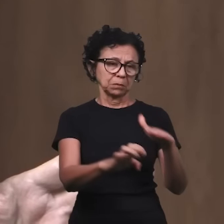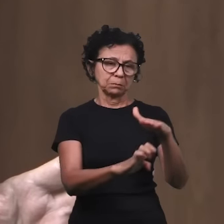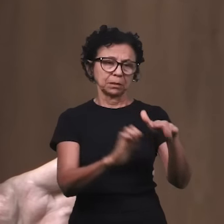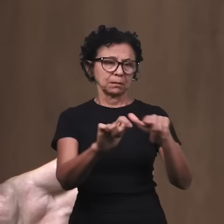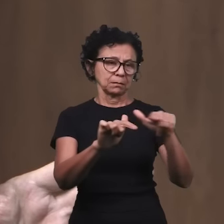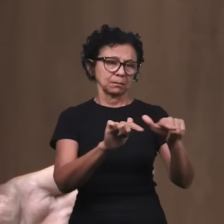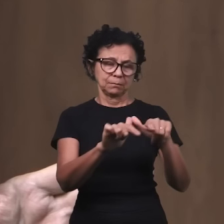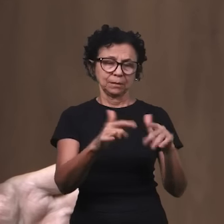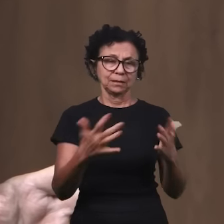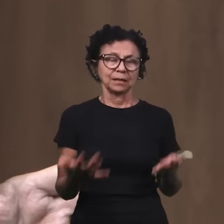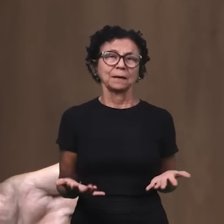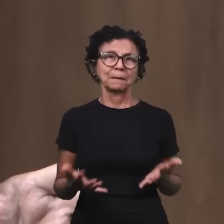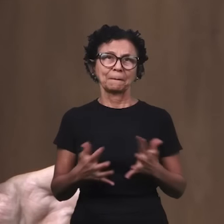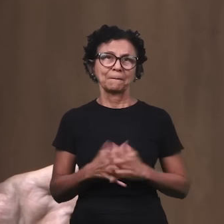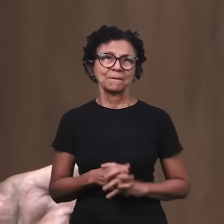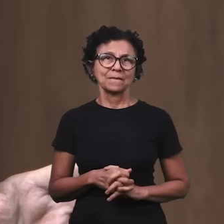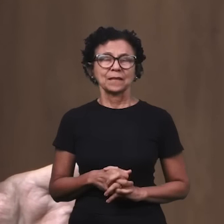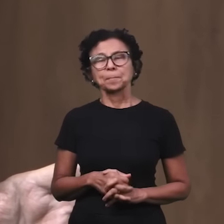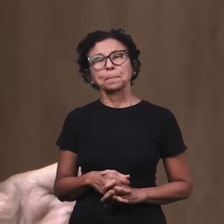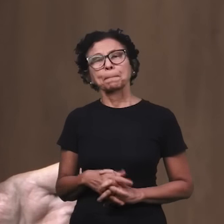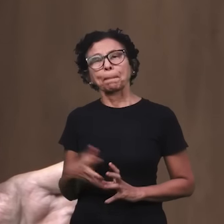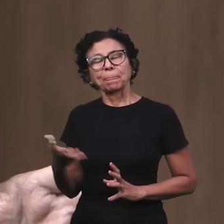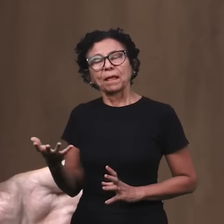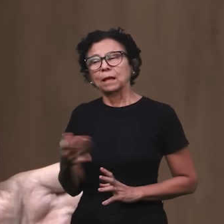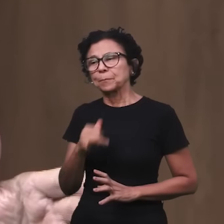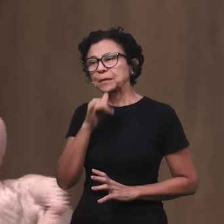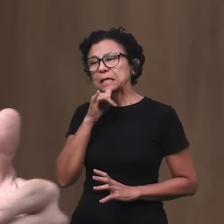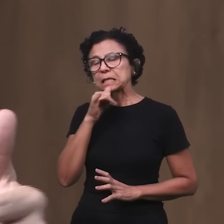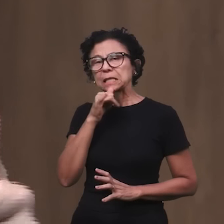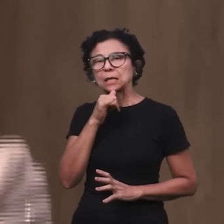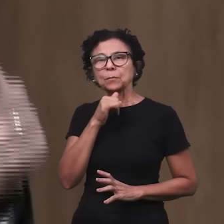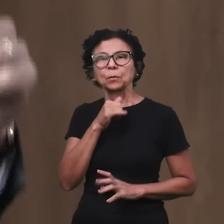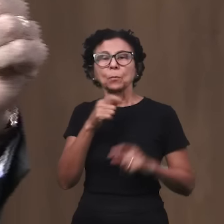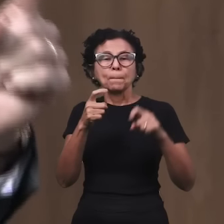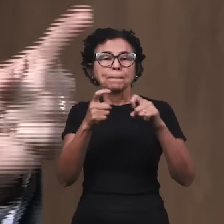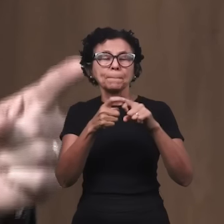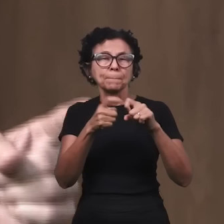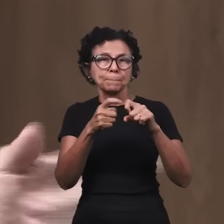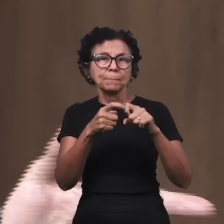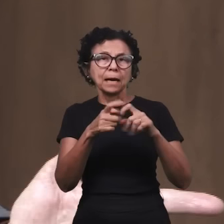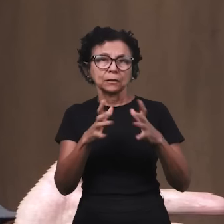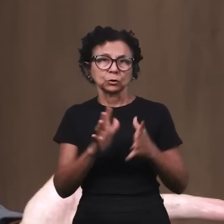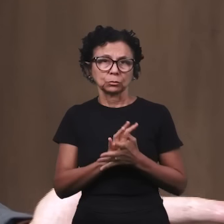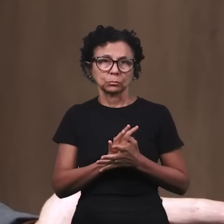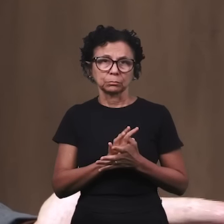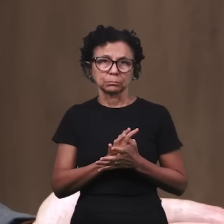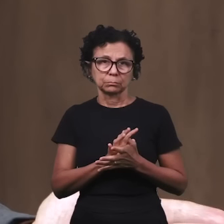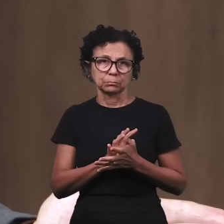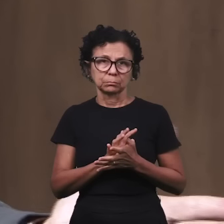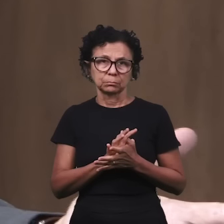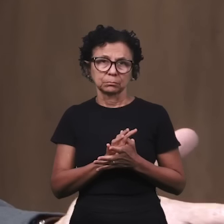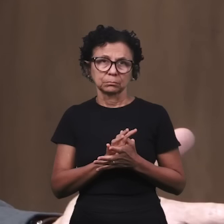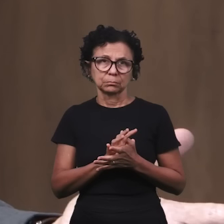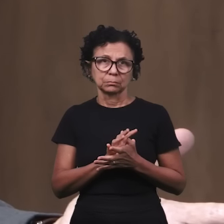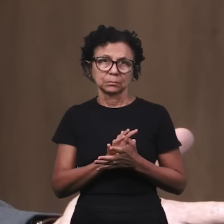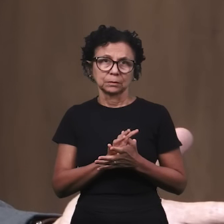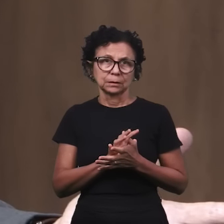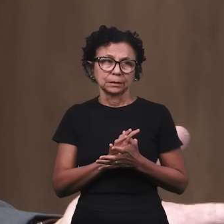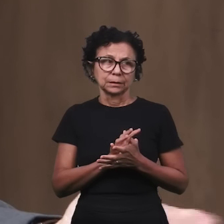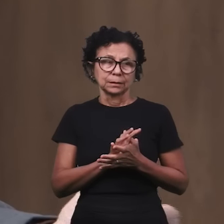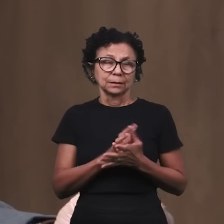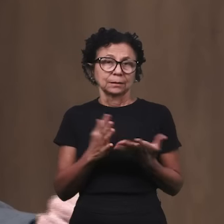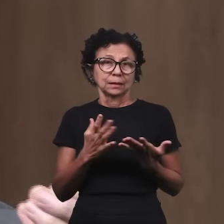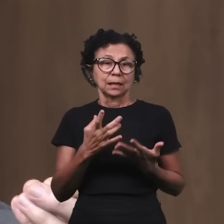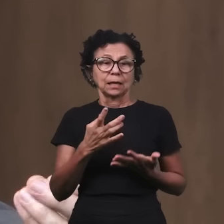dinheiro quando está fazendo o curso de medicina, porque depois ele já tem um hospital pronto, mas a gente não pode nem comparar, olha o tamanho do